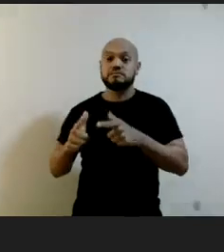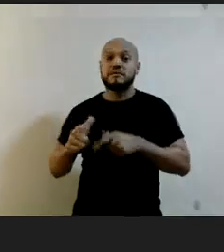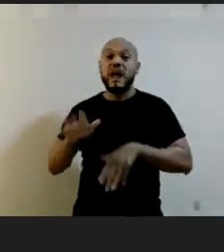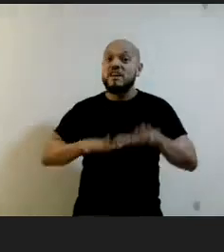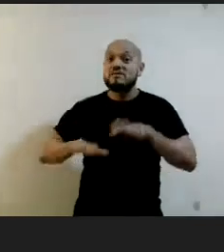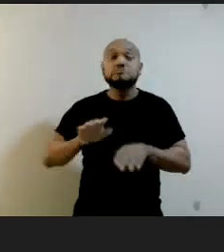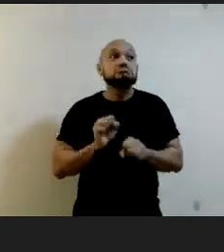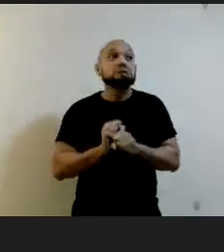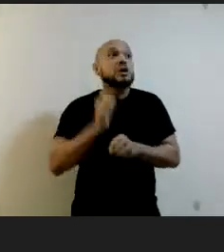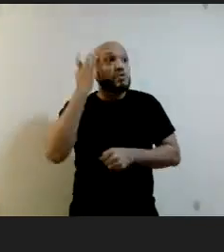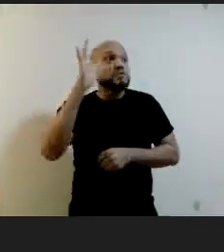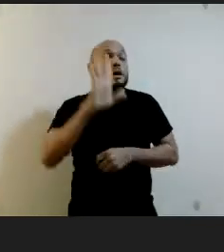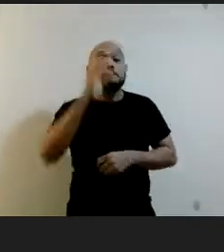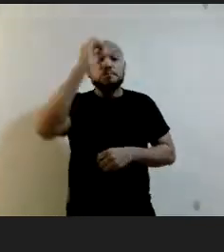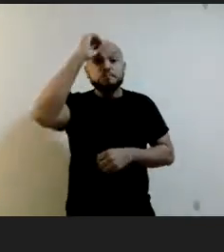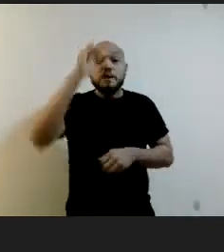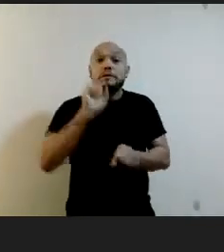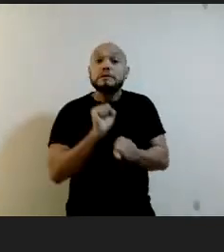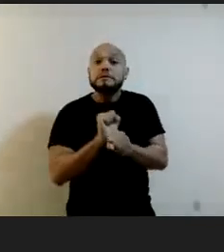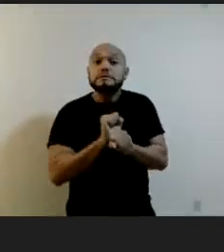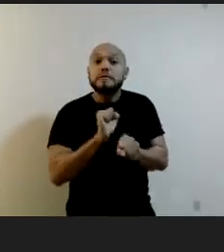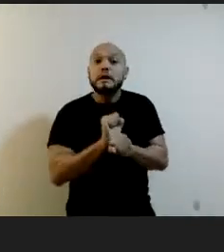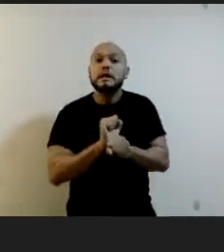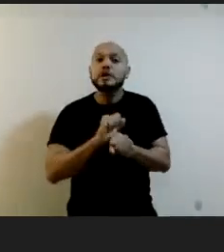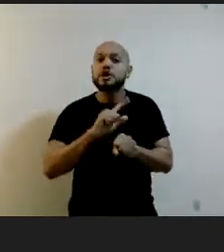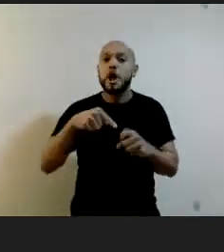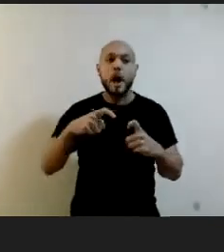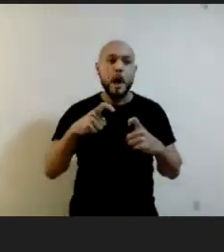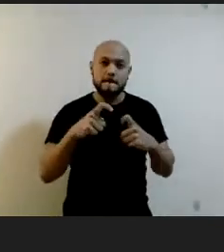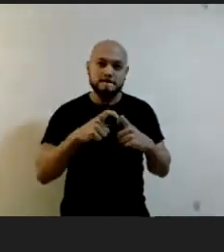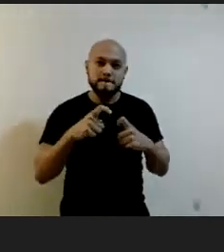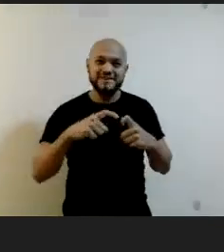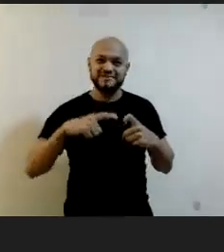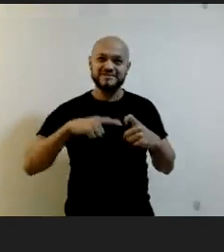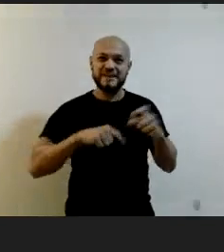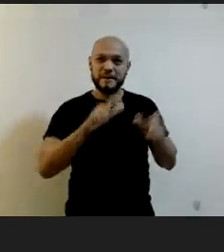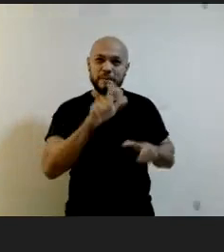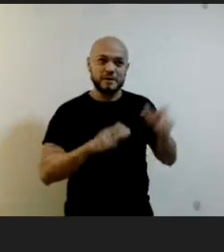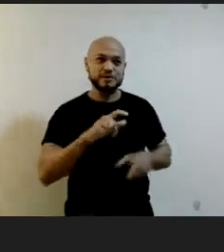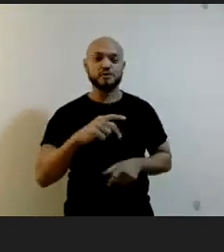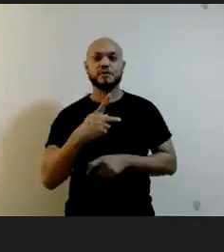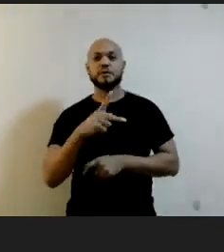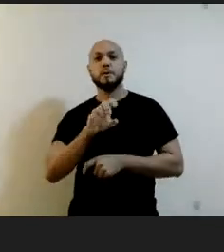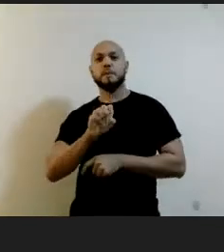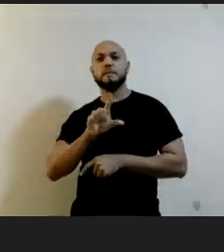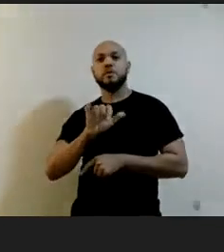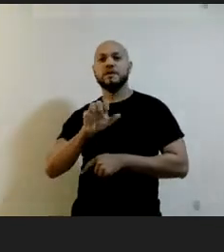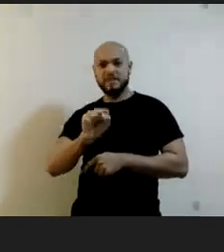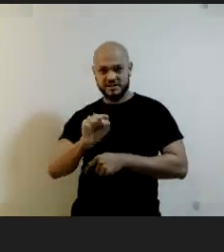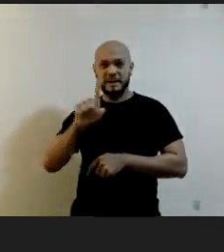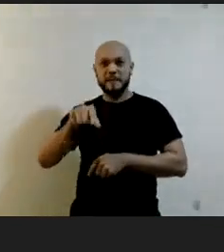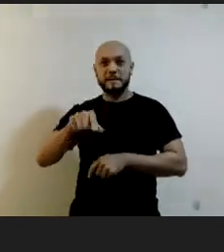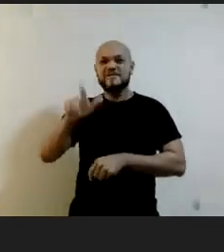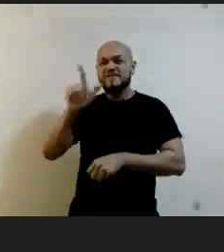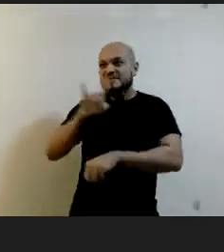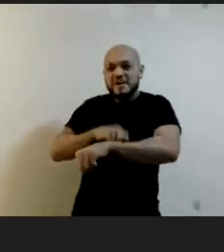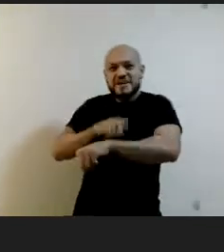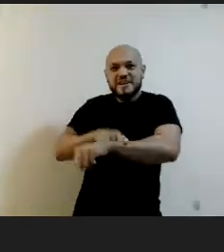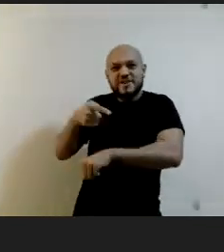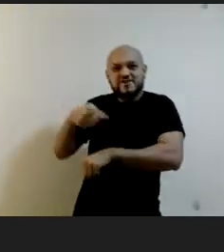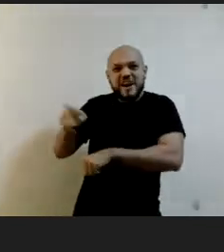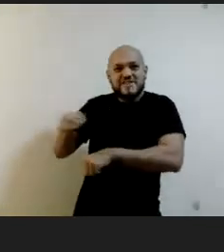diabetes é os pólis, né? A pessoa que está urinando demais, poliúria, a pessoa que está comendo